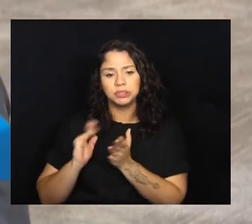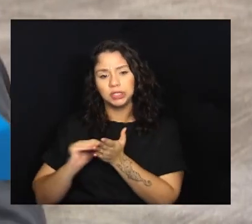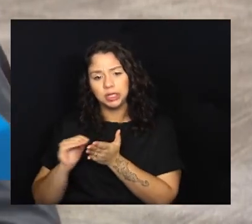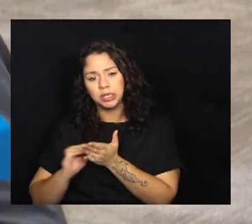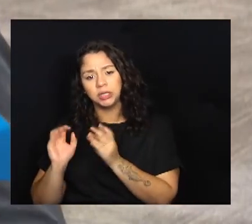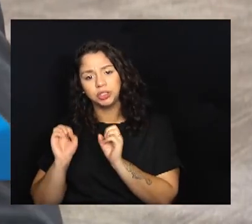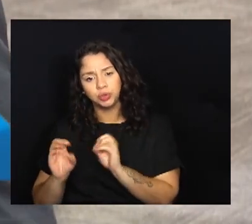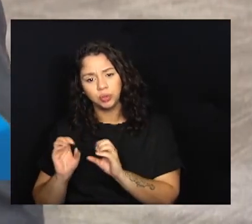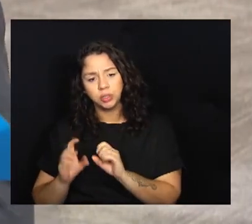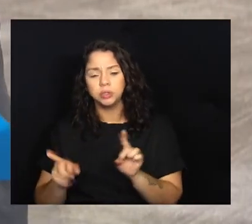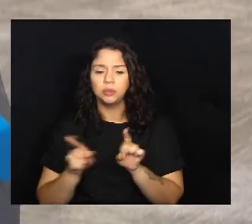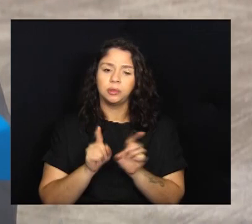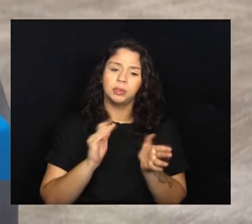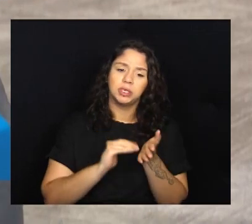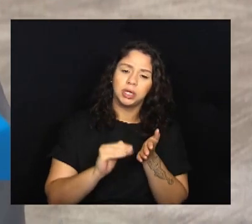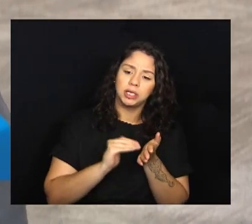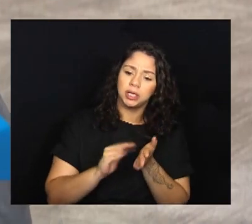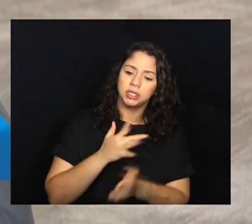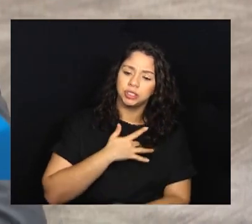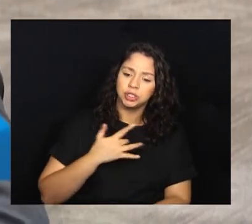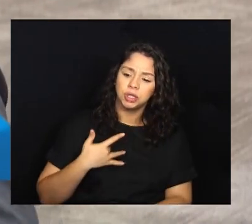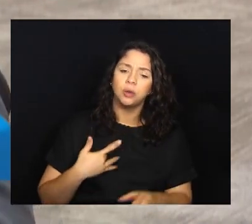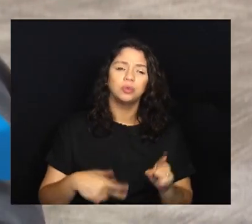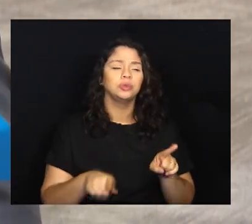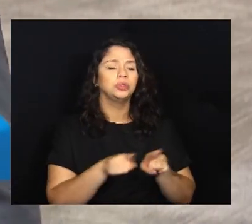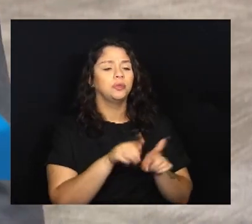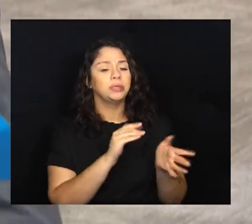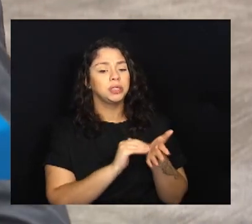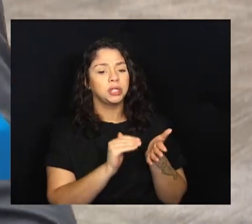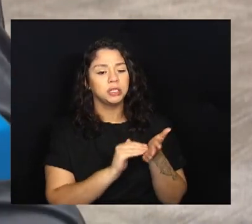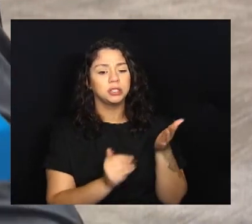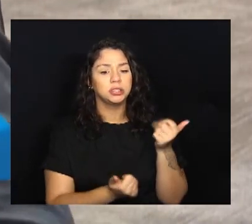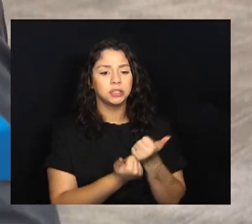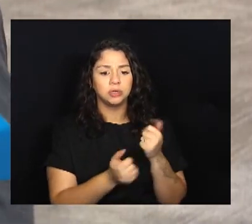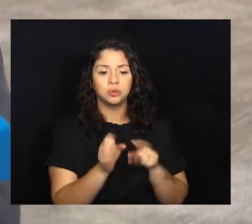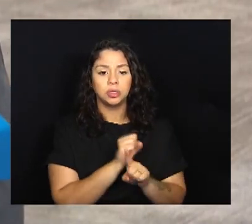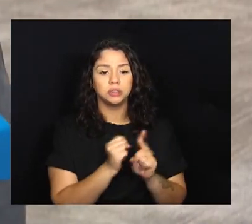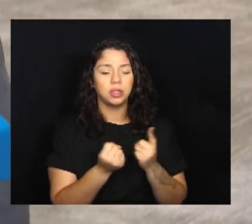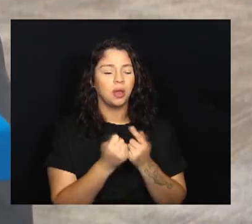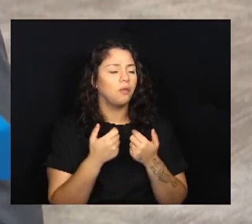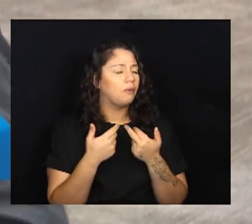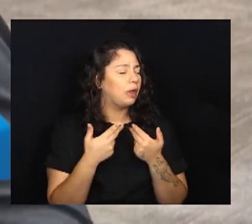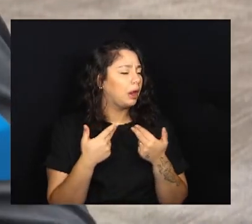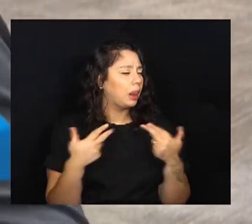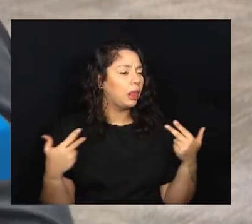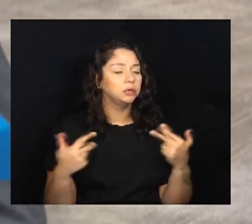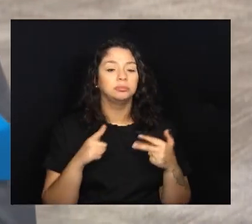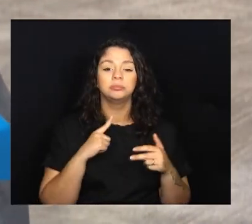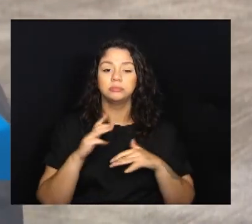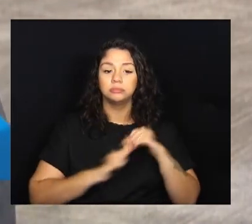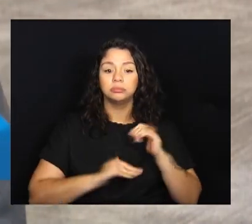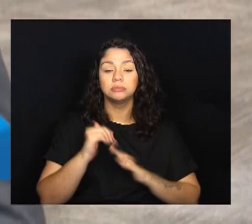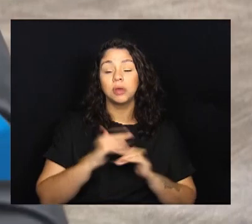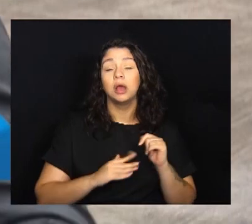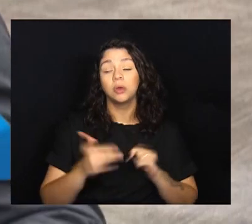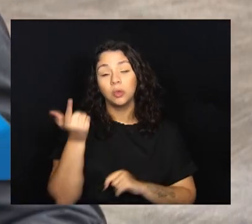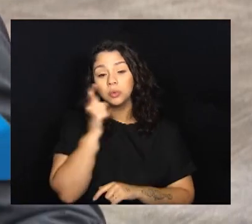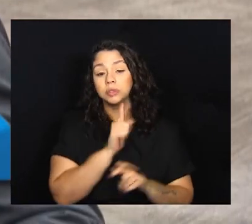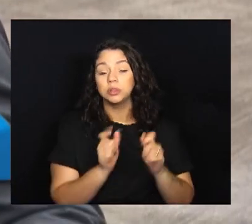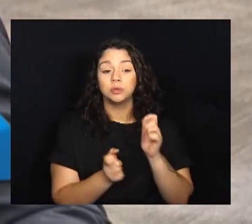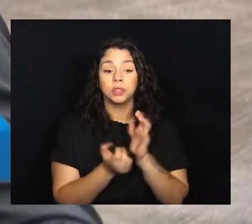Secretaria de Saúde, Secretaria de Assistência Social, enfim, são vários os atores para que pudesse chegar esse